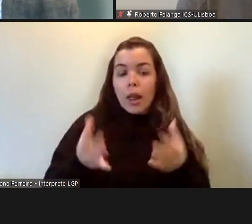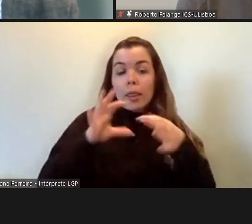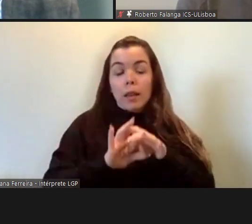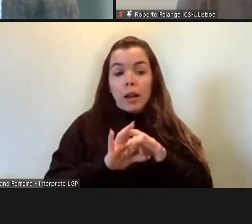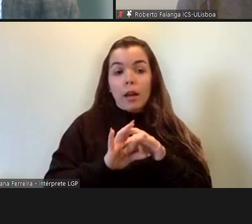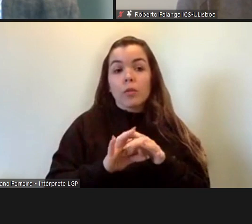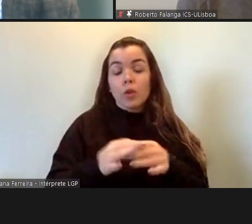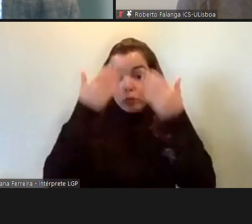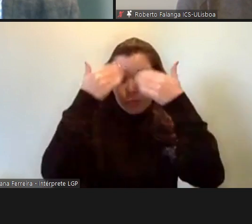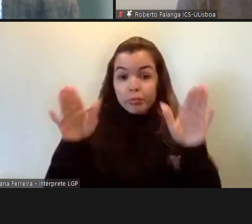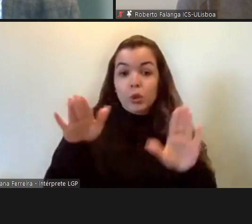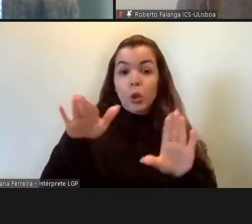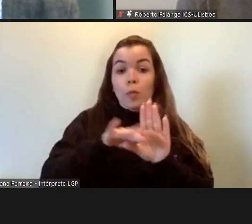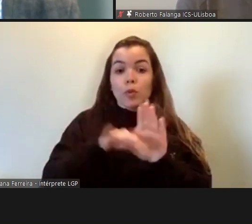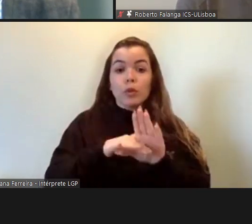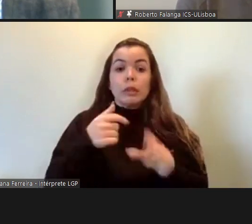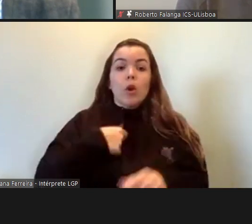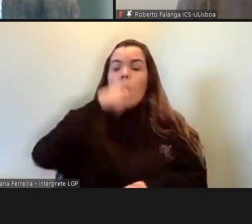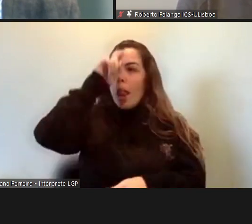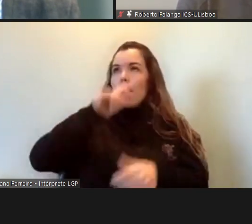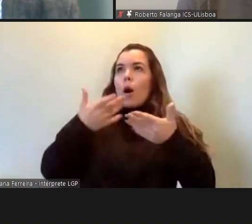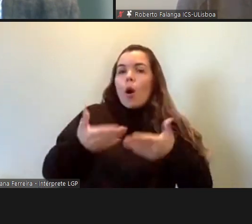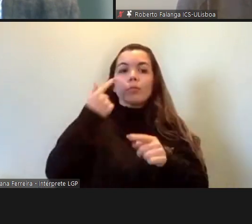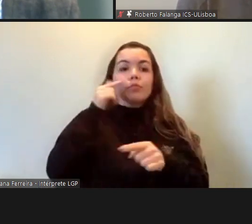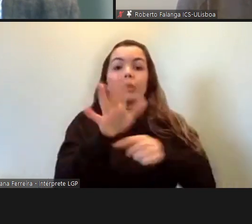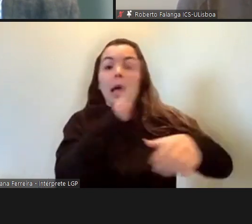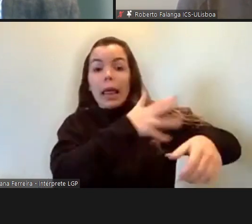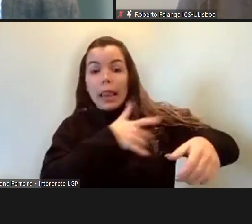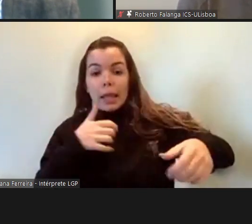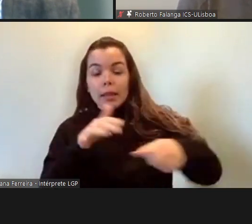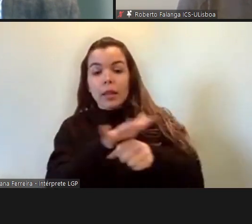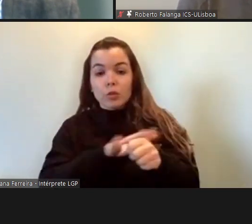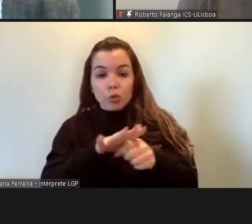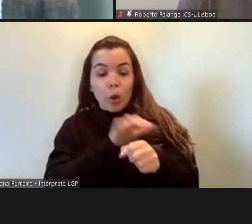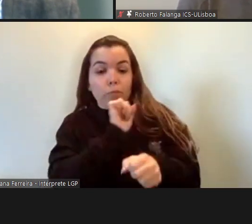participativa. Vem-me à cabeça, por exemplo, o caso da Irlanda, que é um caso muito